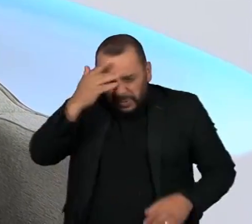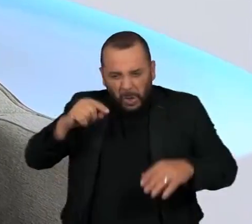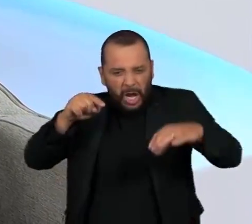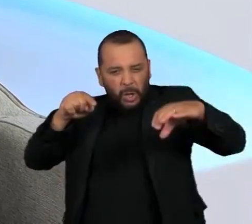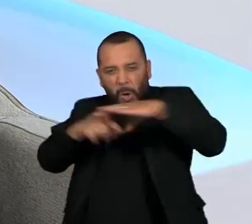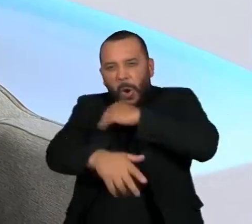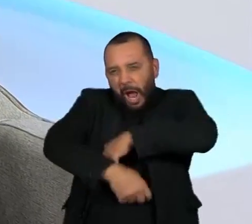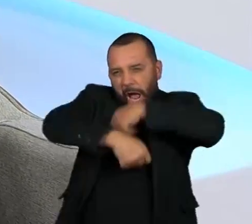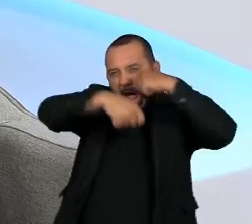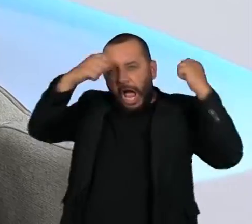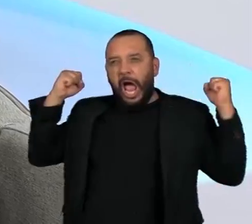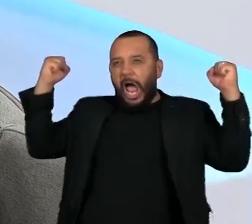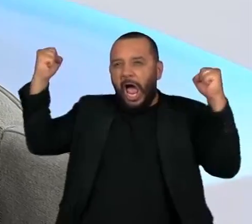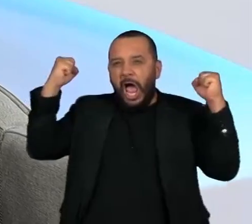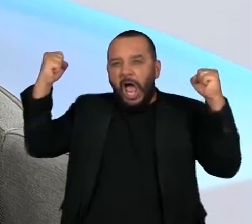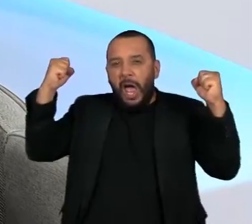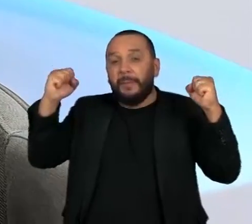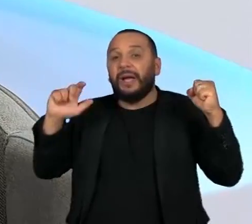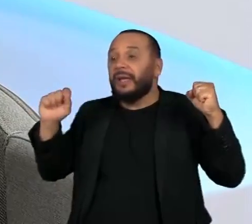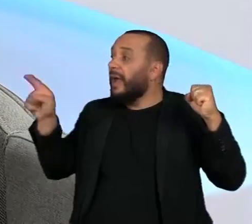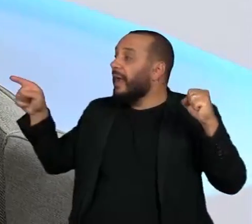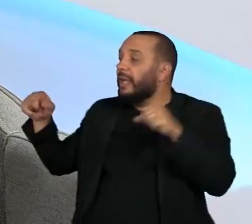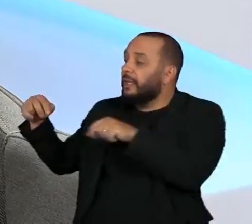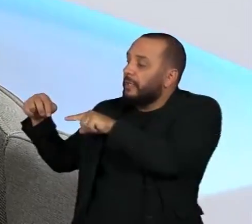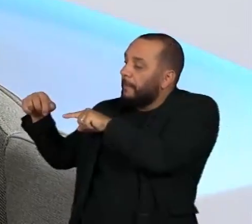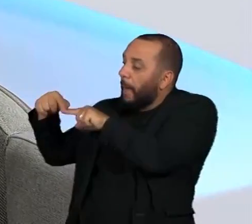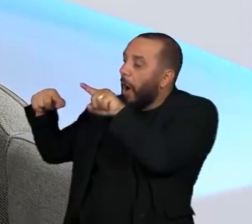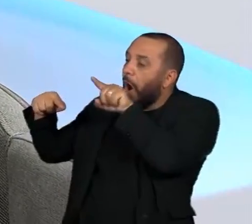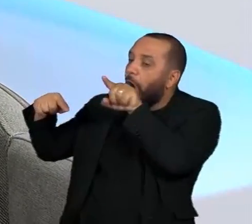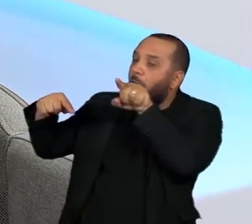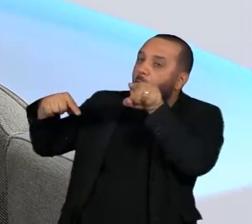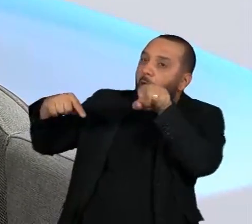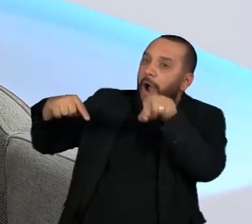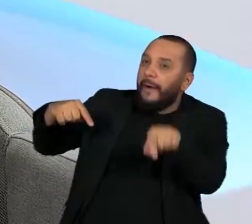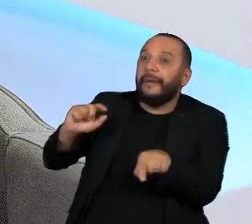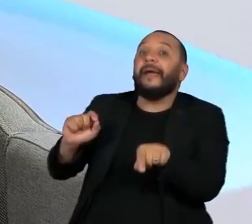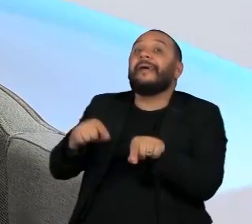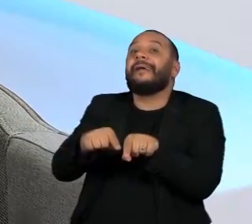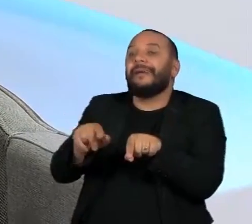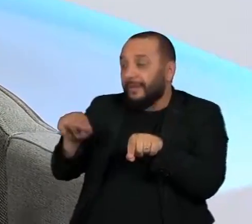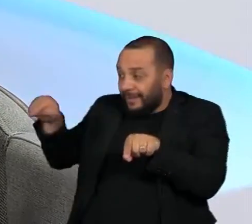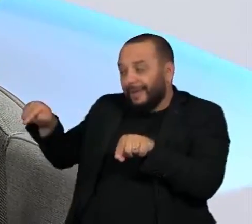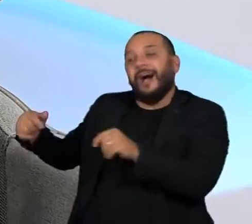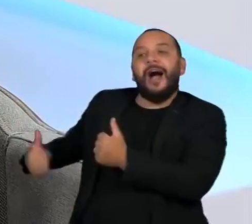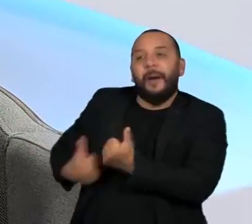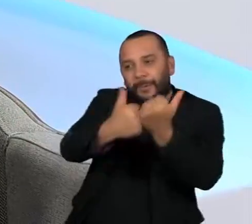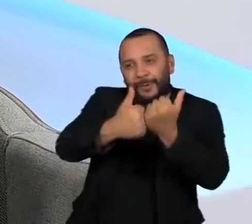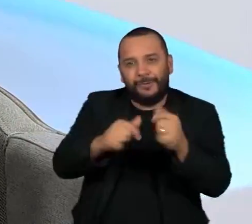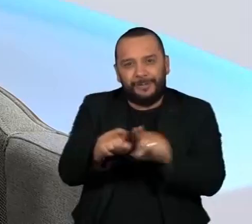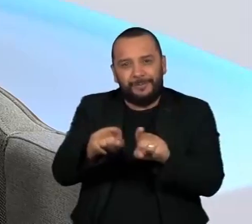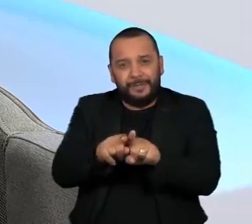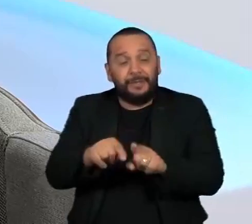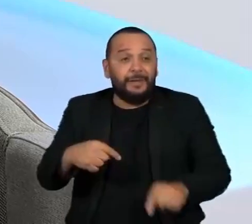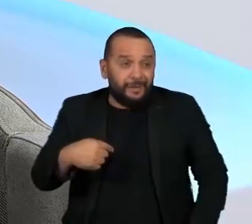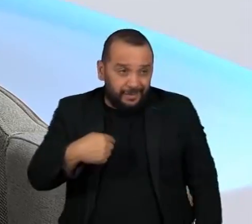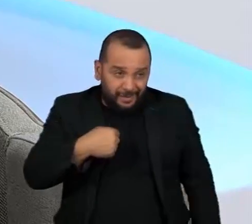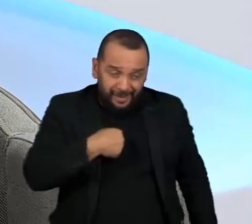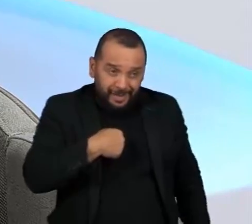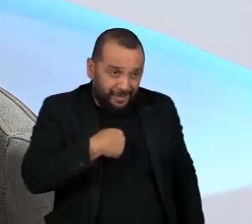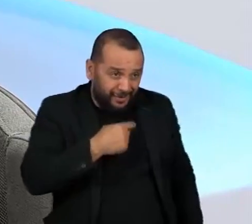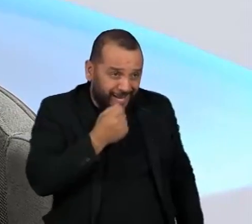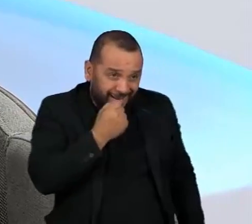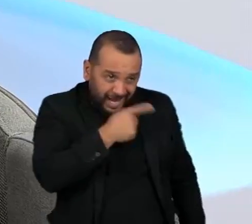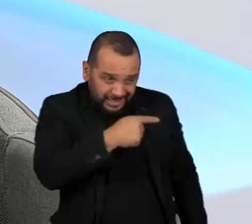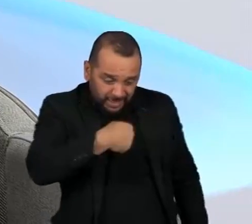que cada macaco no seu galho se eu quisesse eu não sou engraçado não sei contar piada se eu fosse